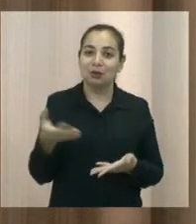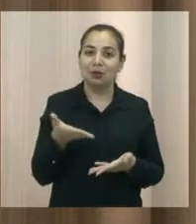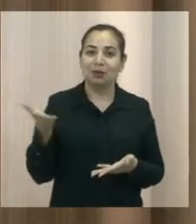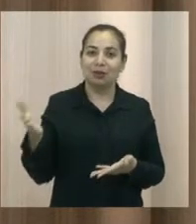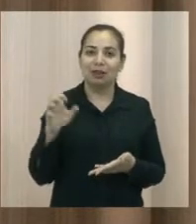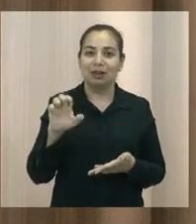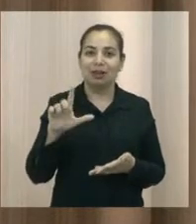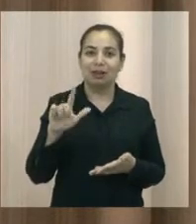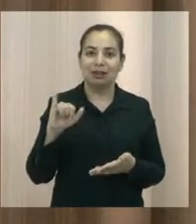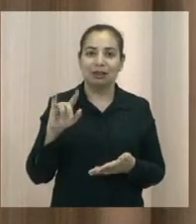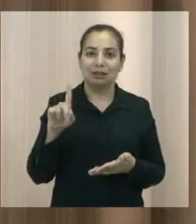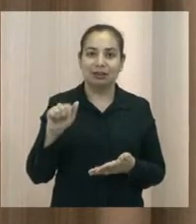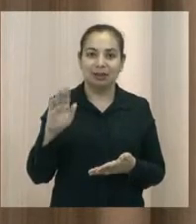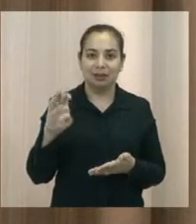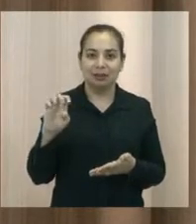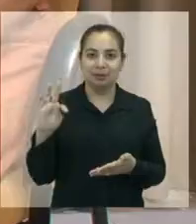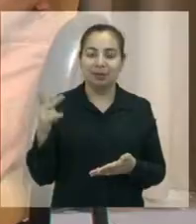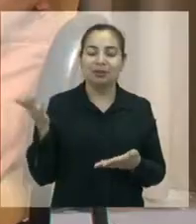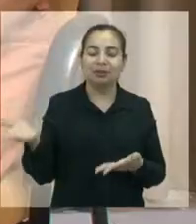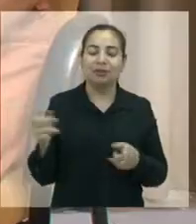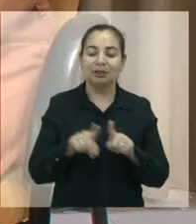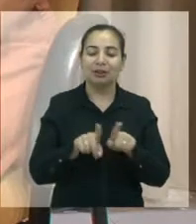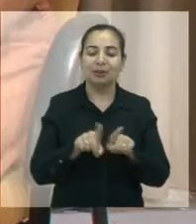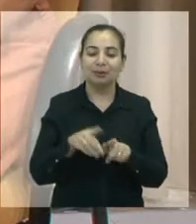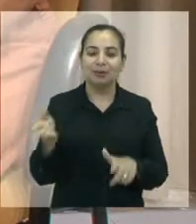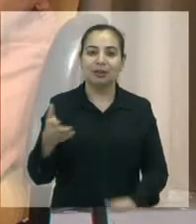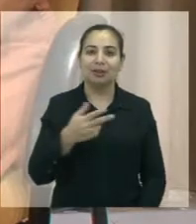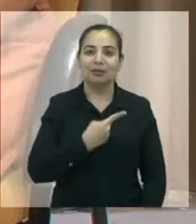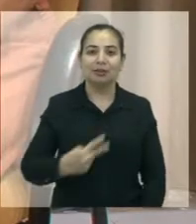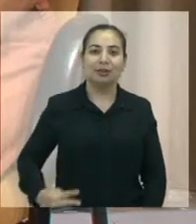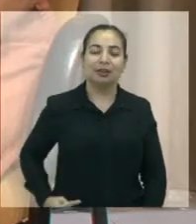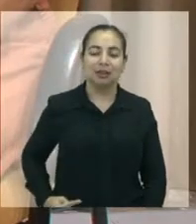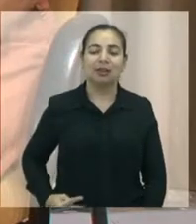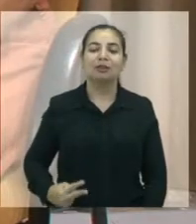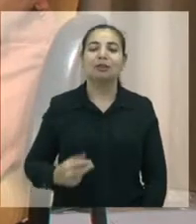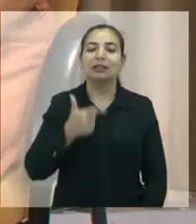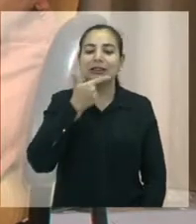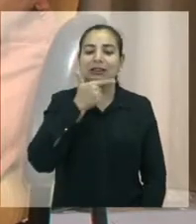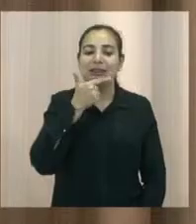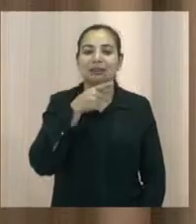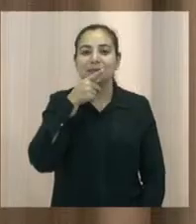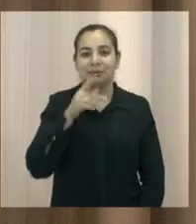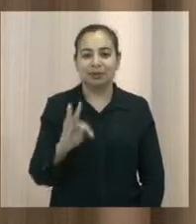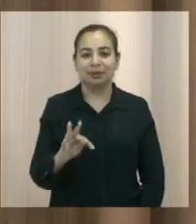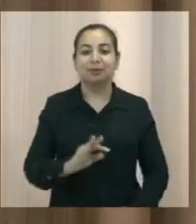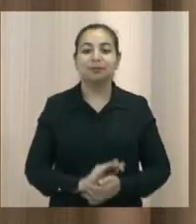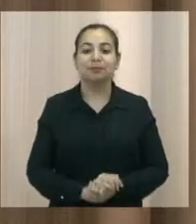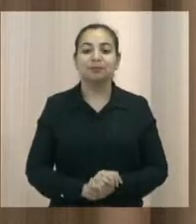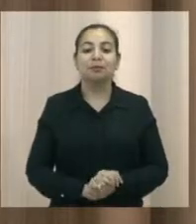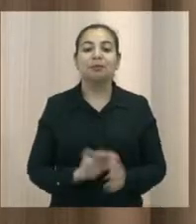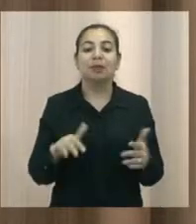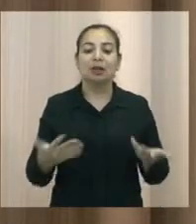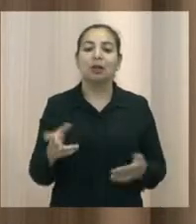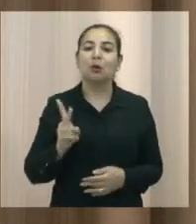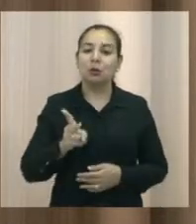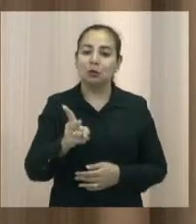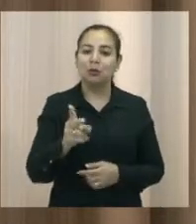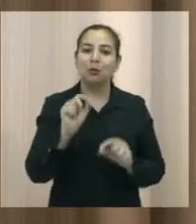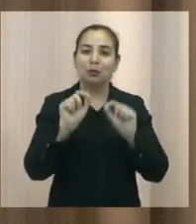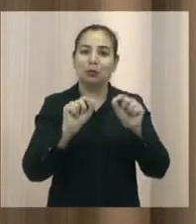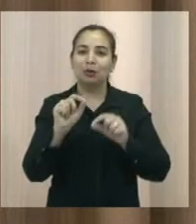doutora Elizabeth Chagas, com ela a vereadora Larissa Gaspar, do Partido dos Trabalhadores. Continuando nessa linha